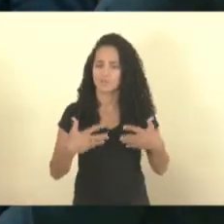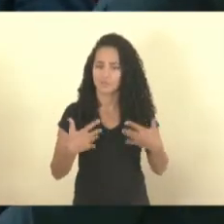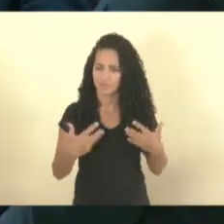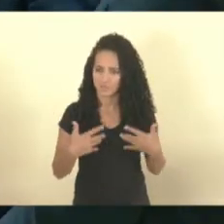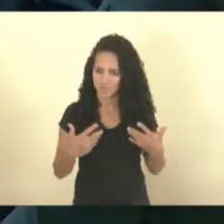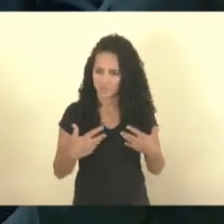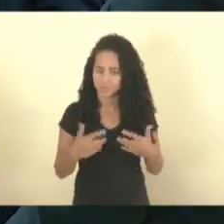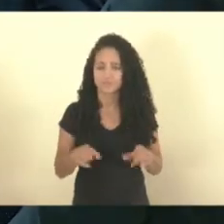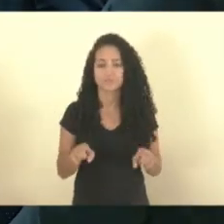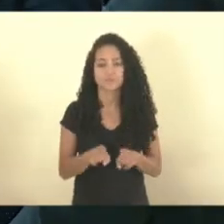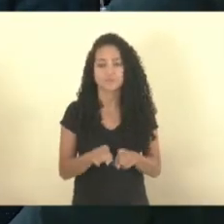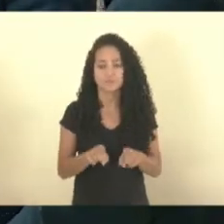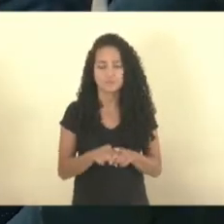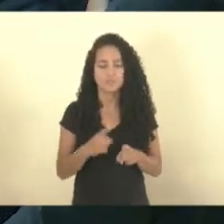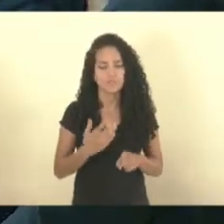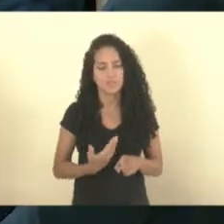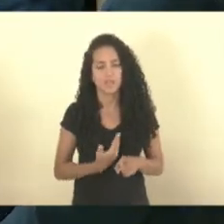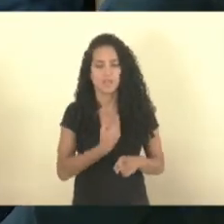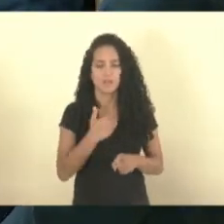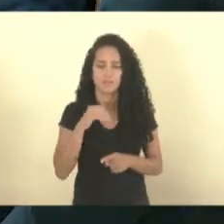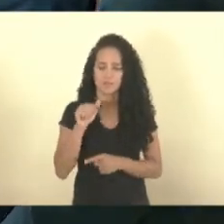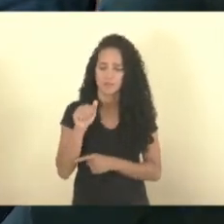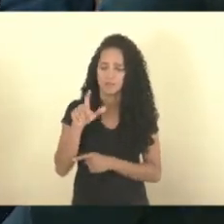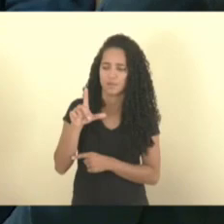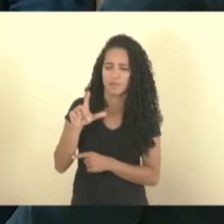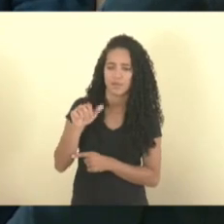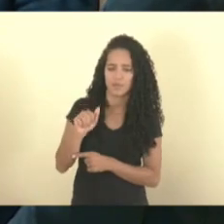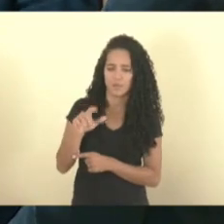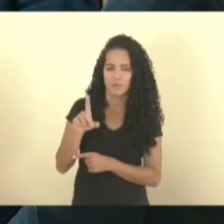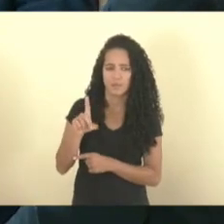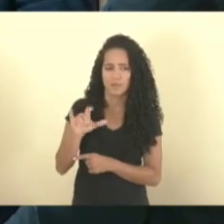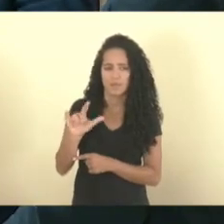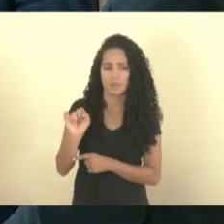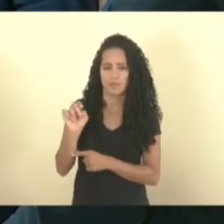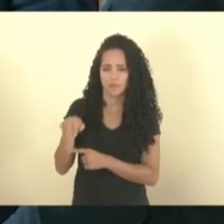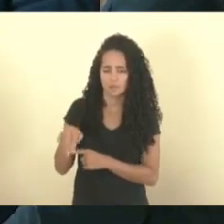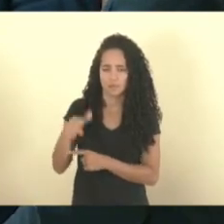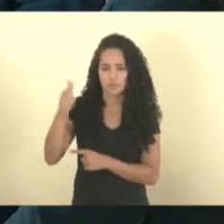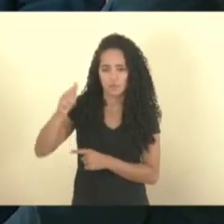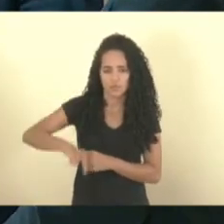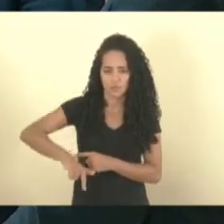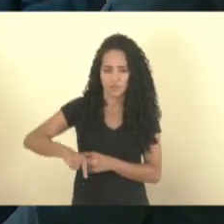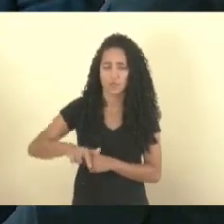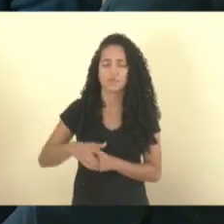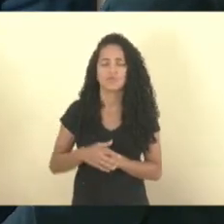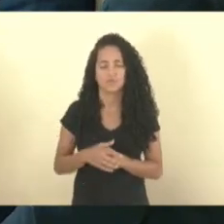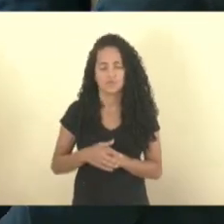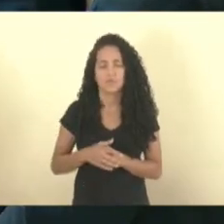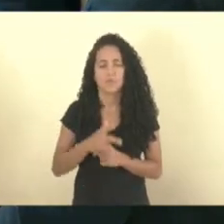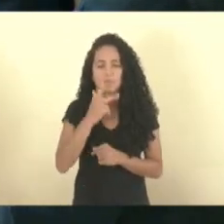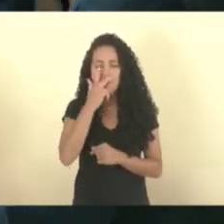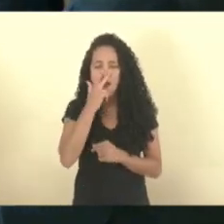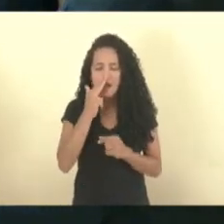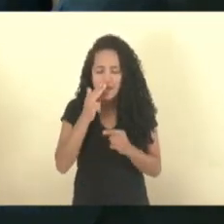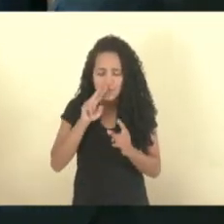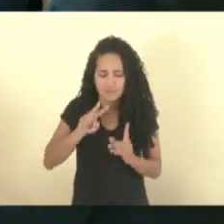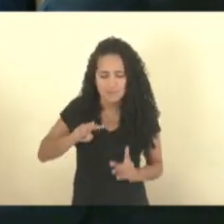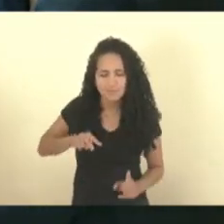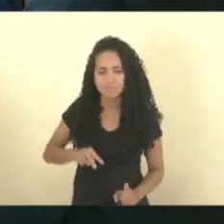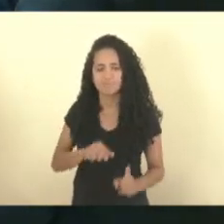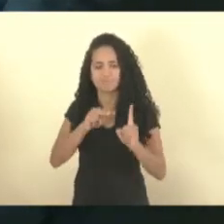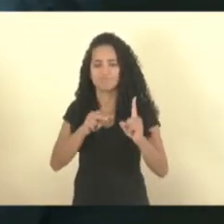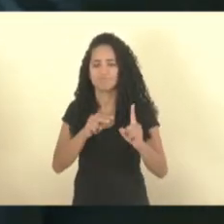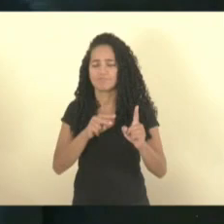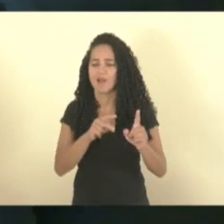E o nosso querido amigo deputado Adilson Espíndola, mais uma vez, dá voz ao povo pomerano e